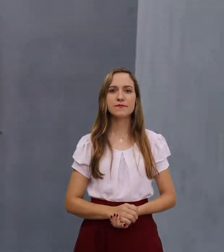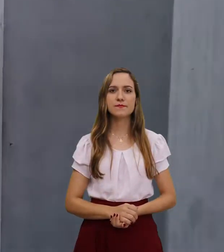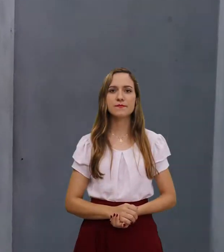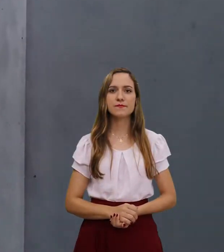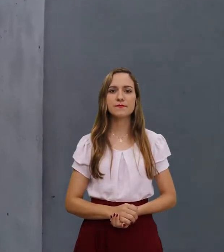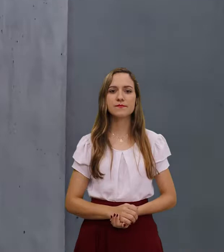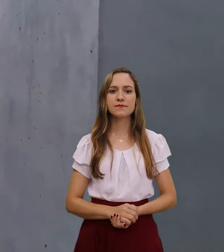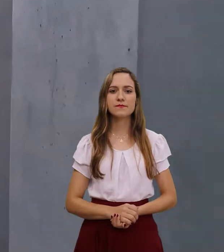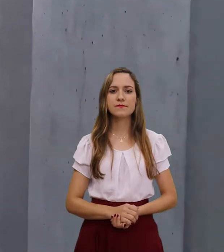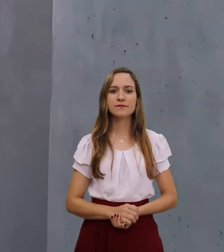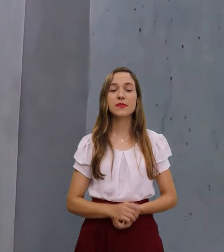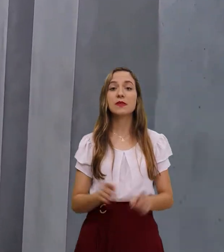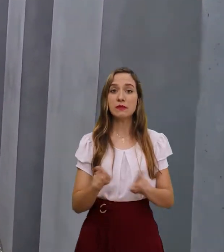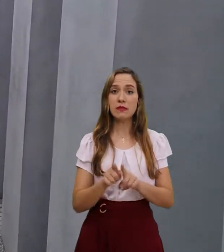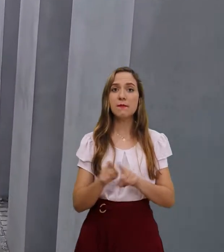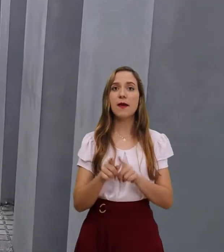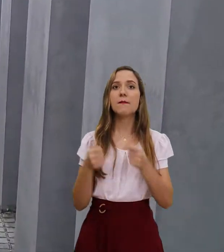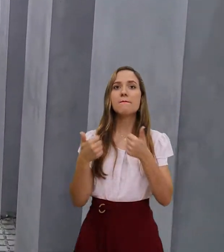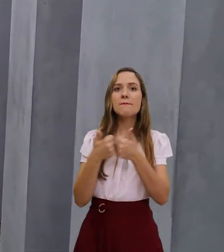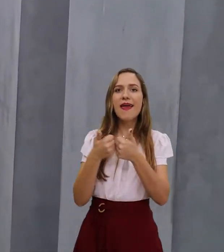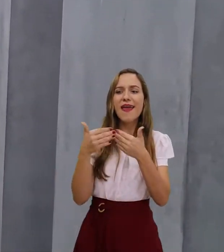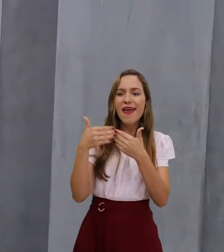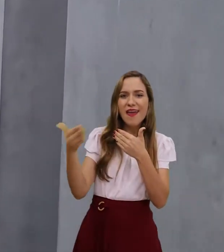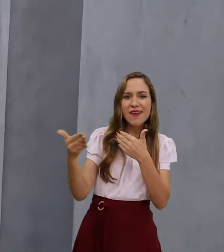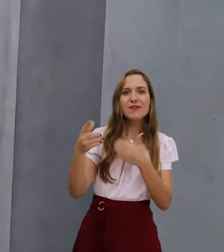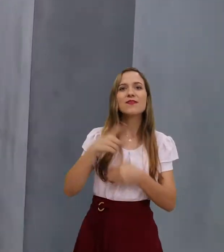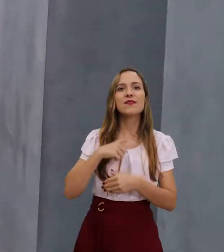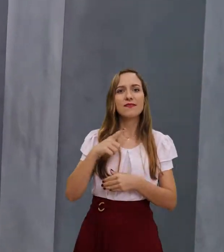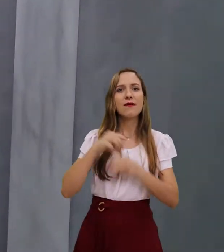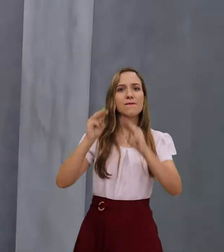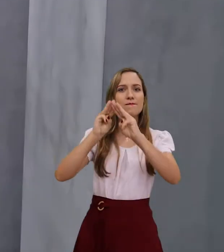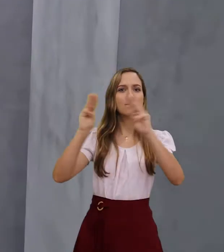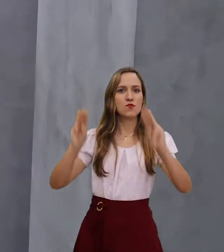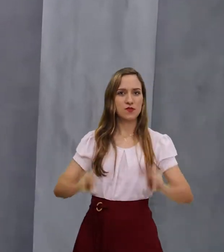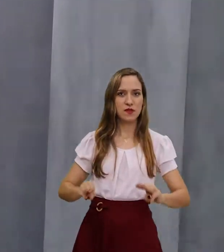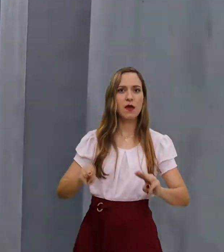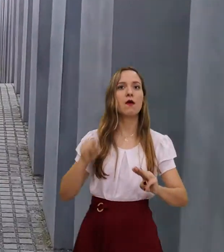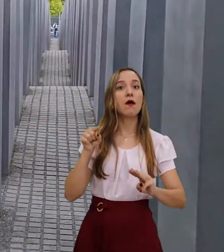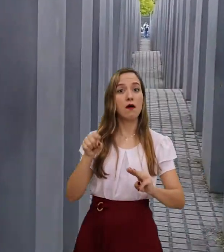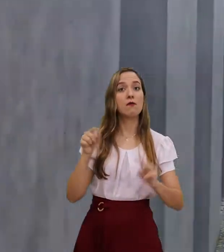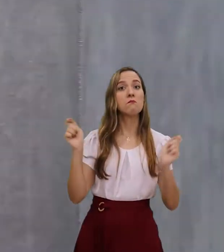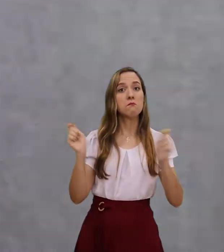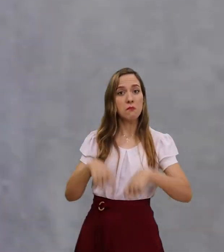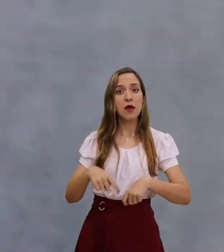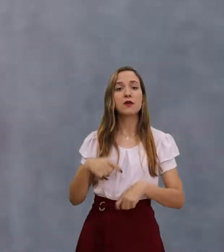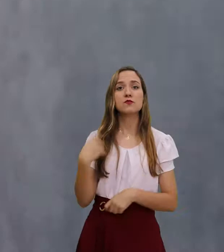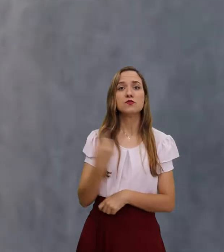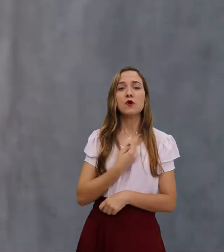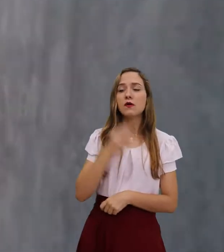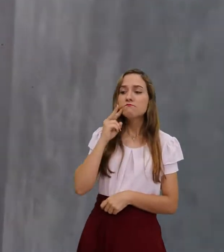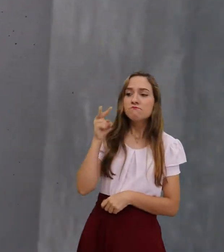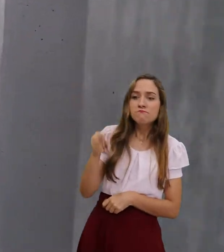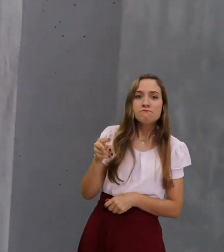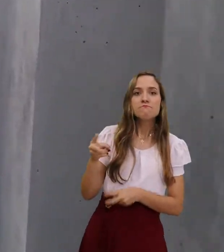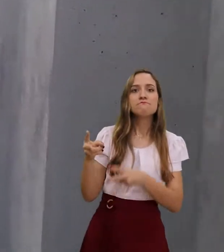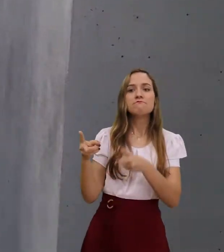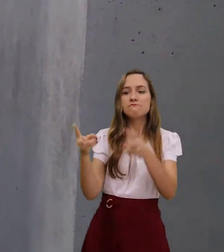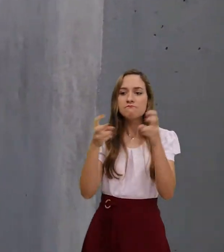E aqui logo perto tem um museu onde é possível ver